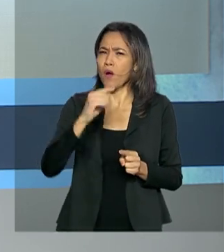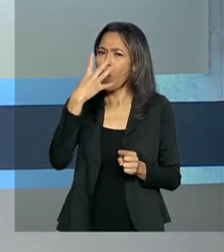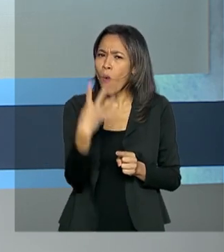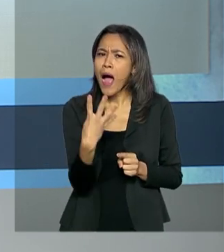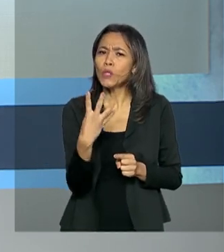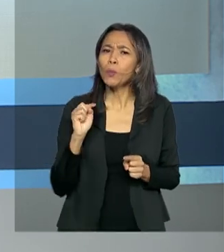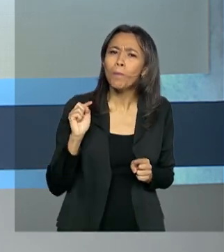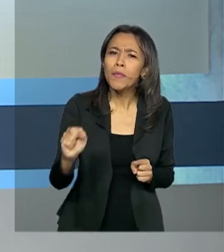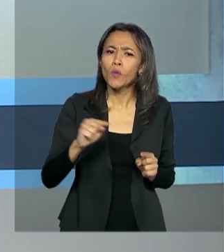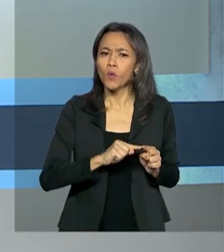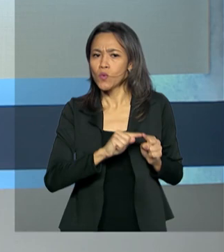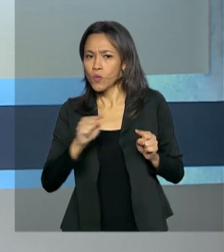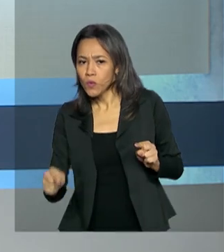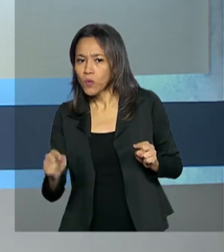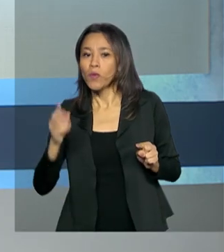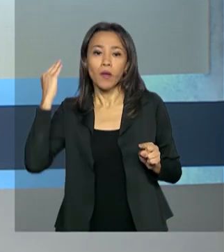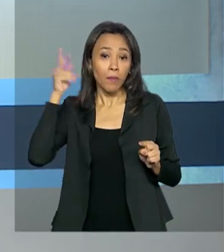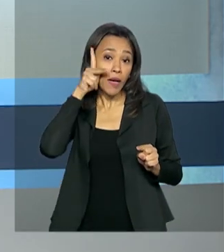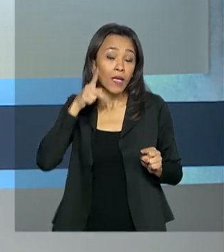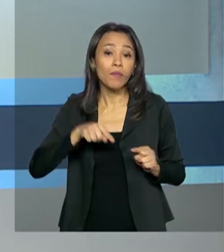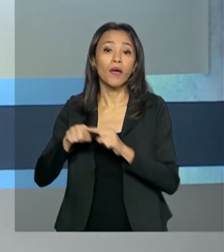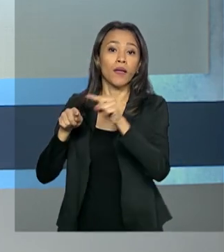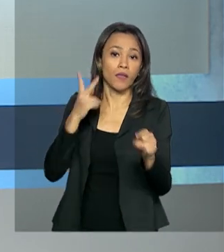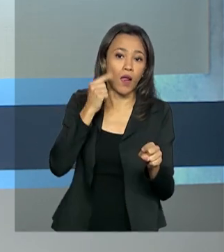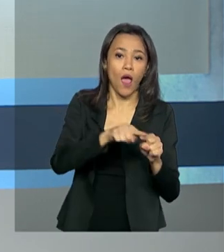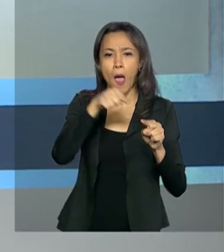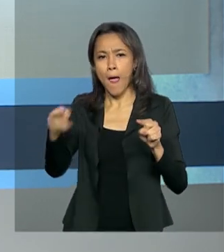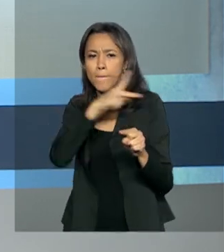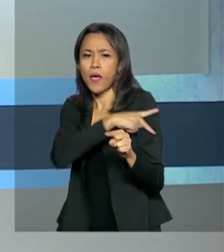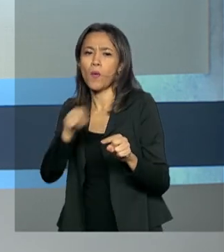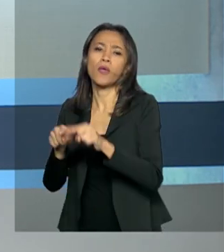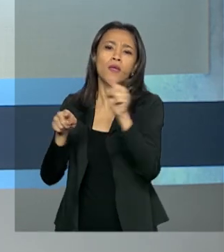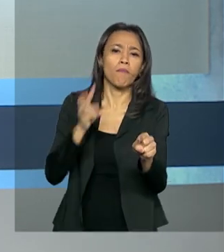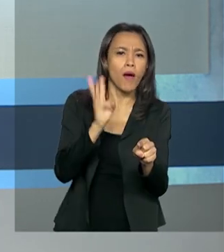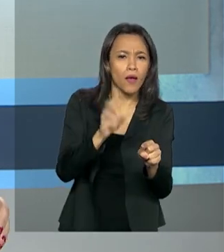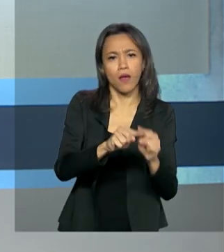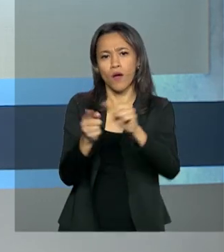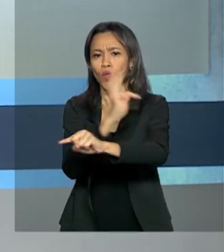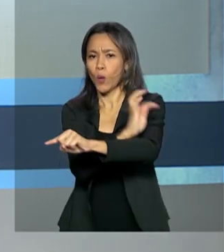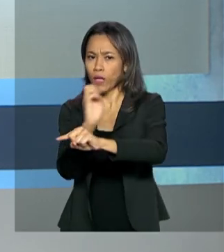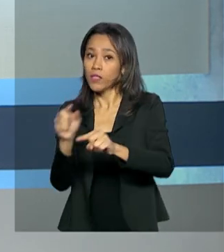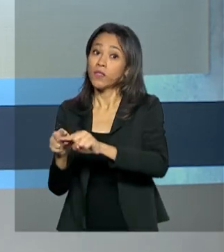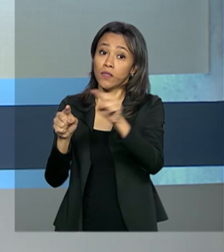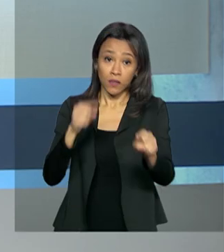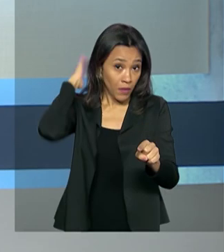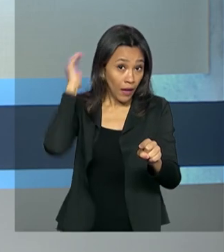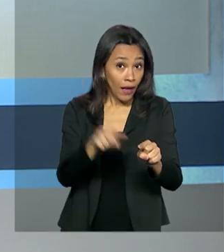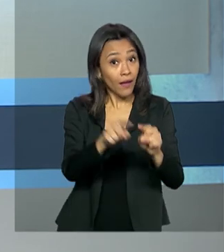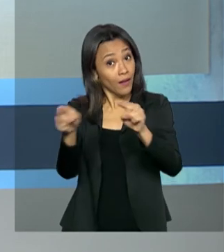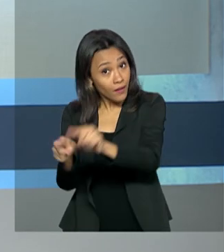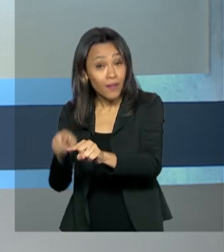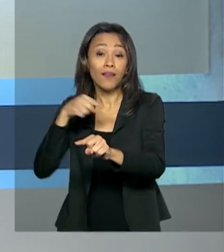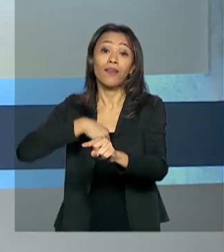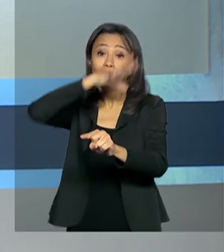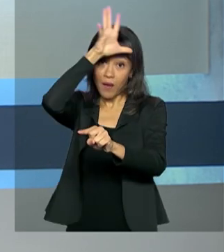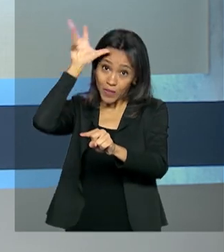quilômetros percorrendo os estados da Paraíba, Ceará, Piauí, Maranhão, Tocantins, Pará e Amazonas. Segundo o Ministério da